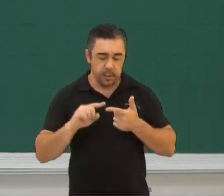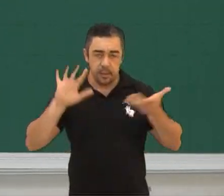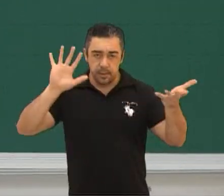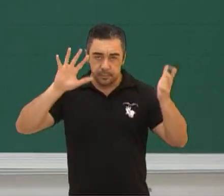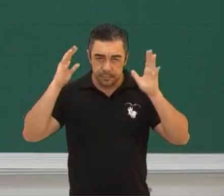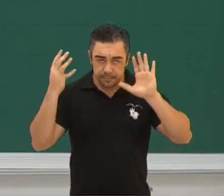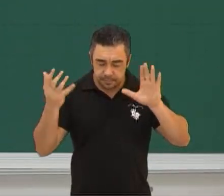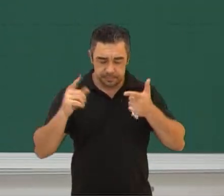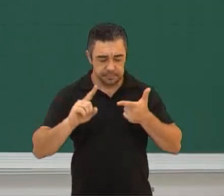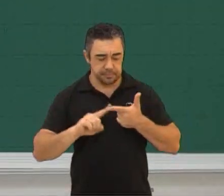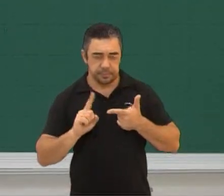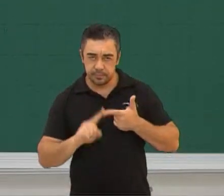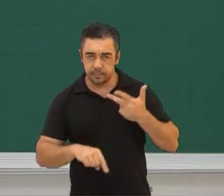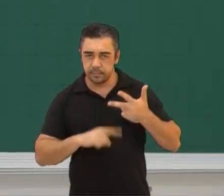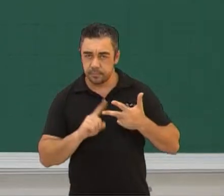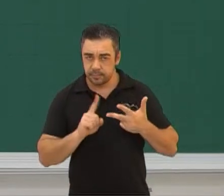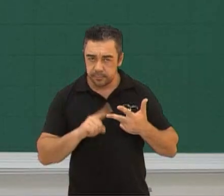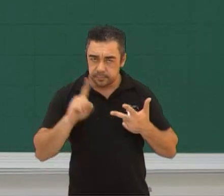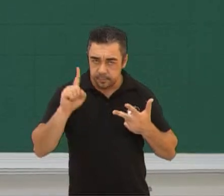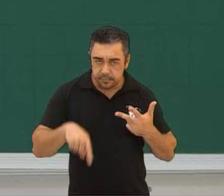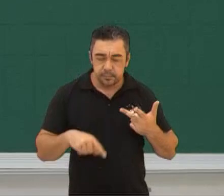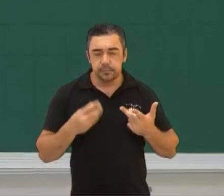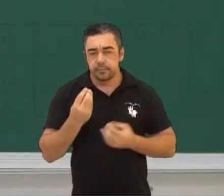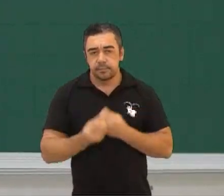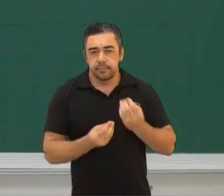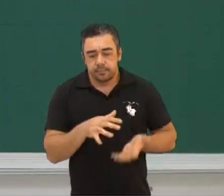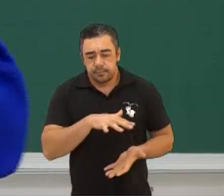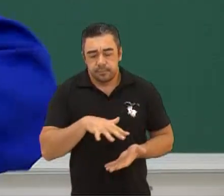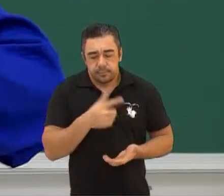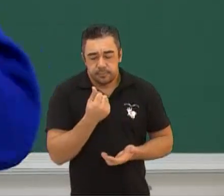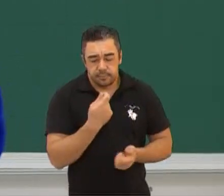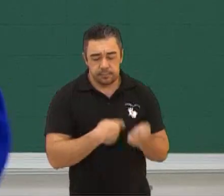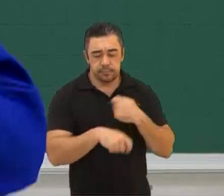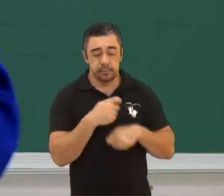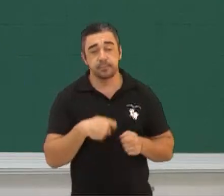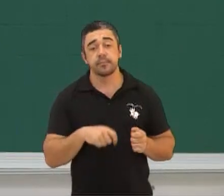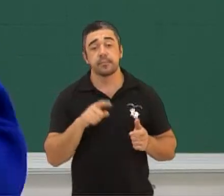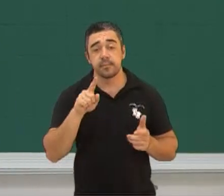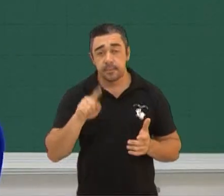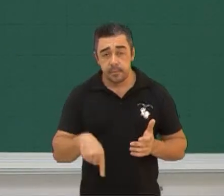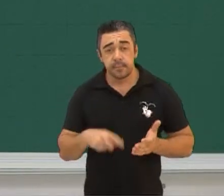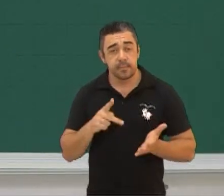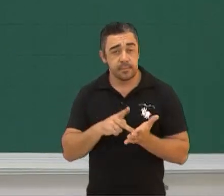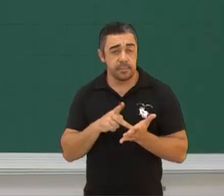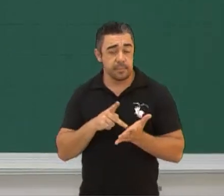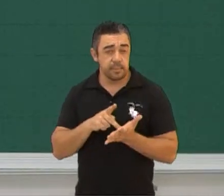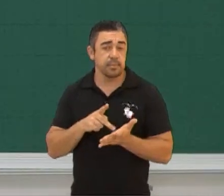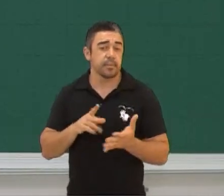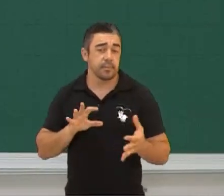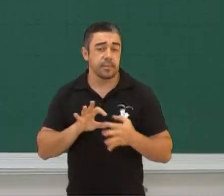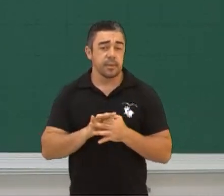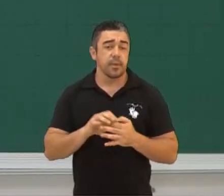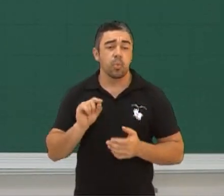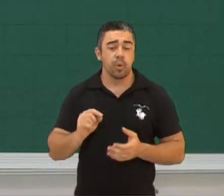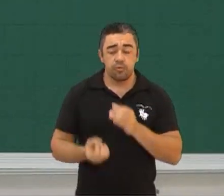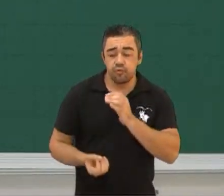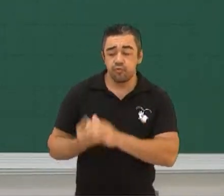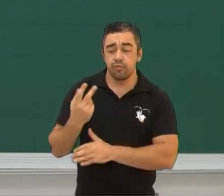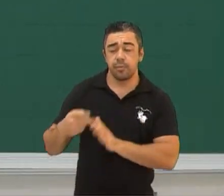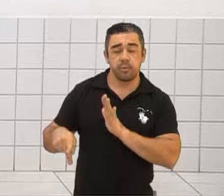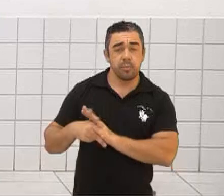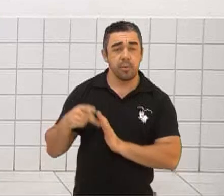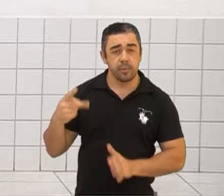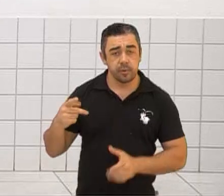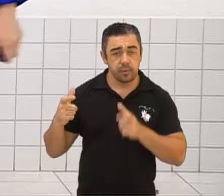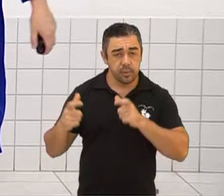clima, algumas questões ligadas aos ciclos econômicos, mas sempre por uma questão muito ligada à espontaneidade da região,